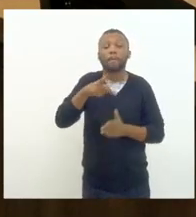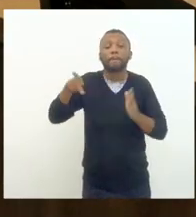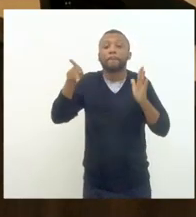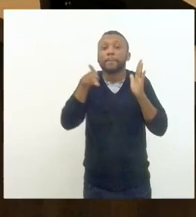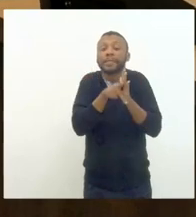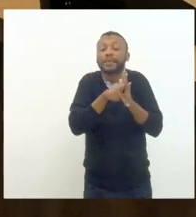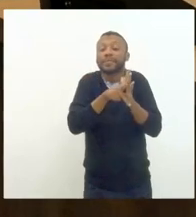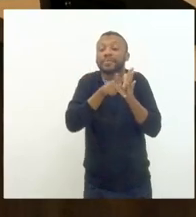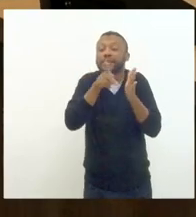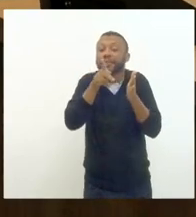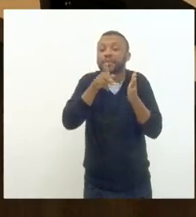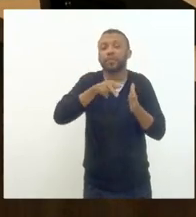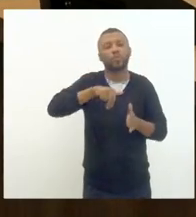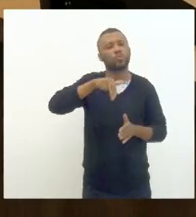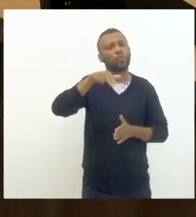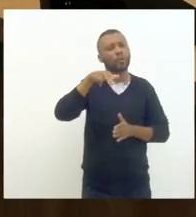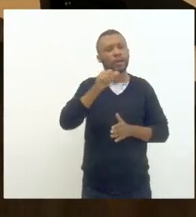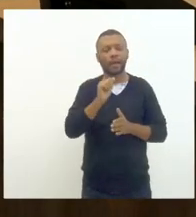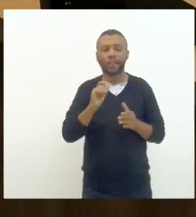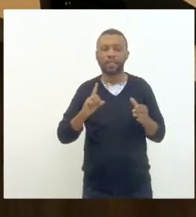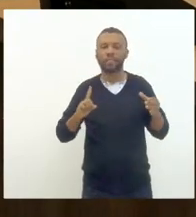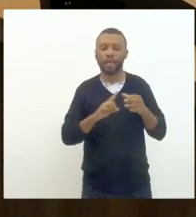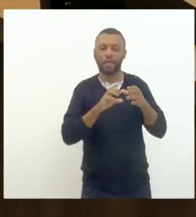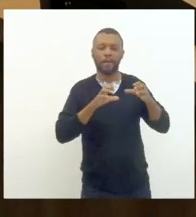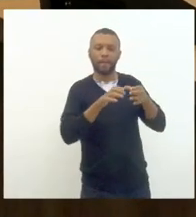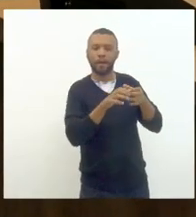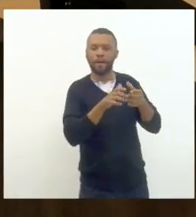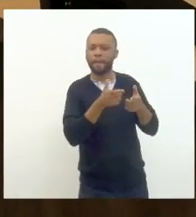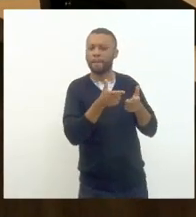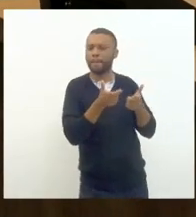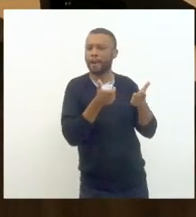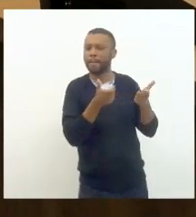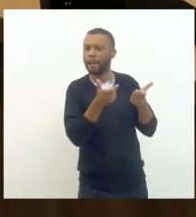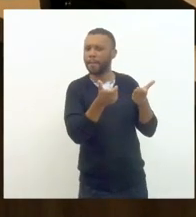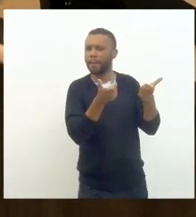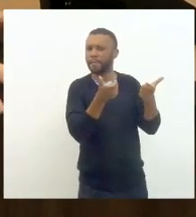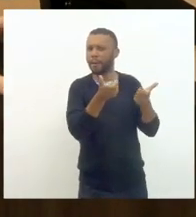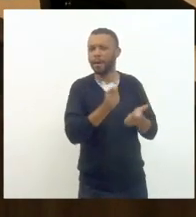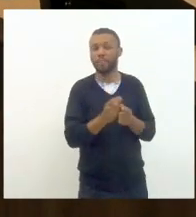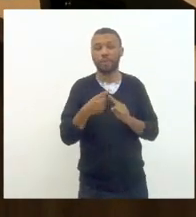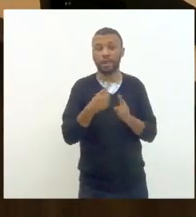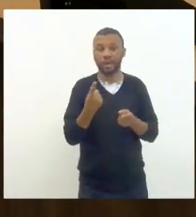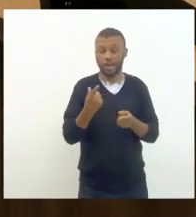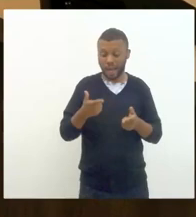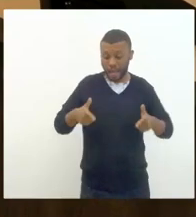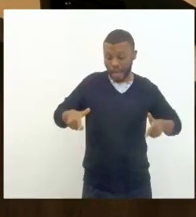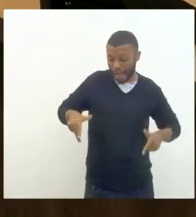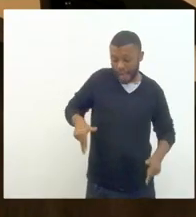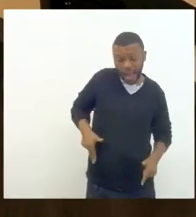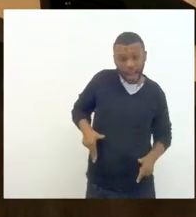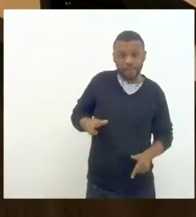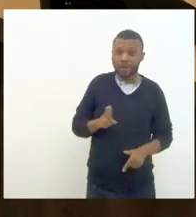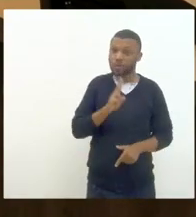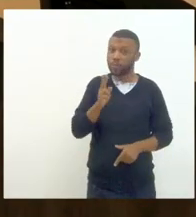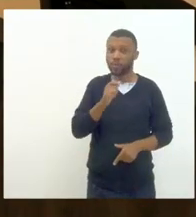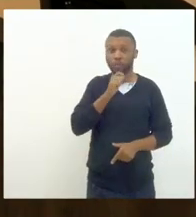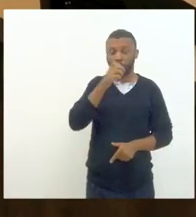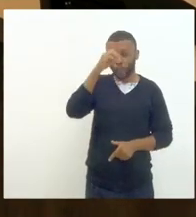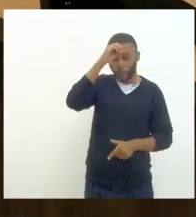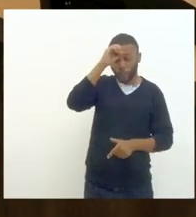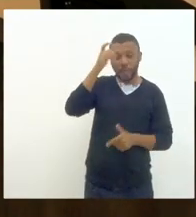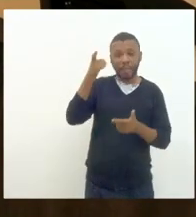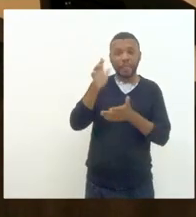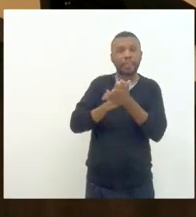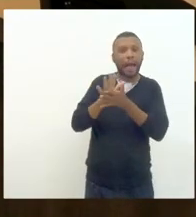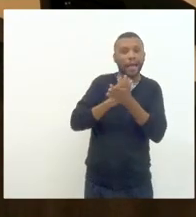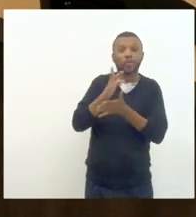nunca pertencerei à bancada da bala, porque não uso arma, não sei atirar,